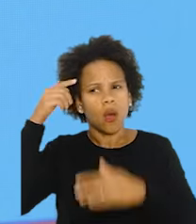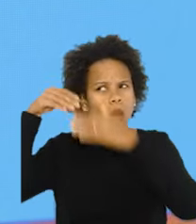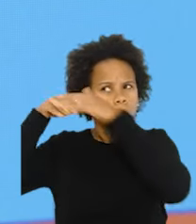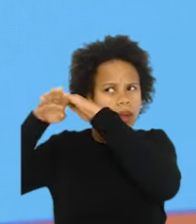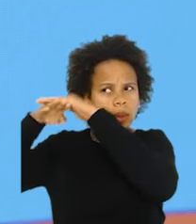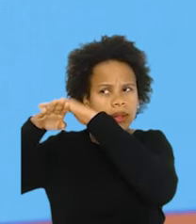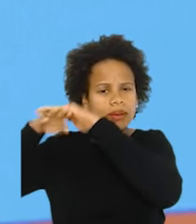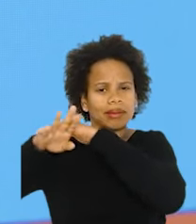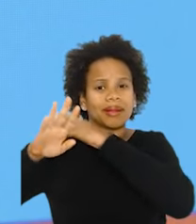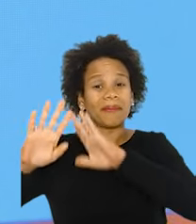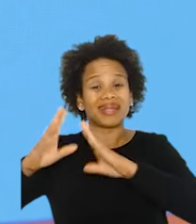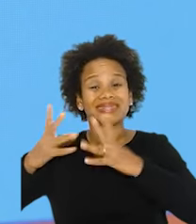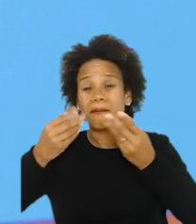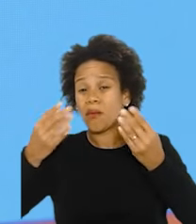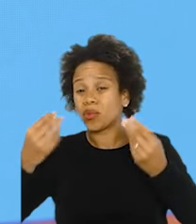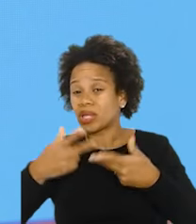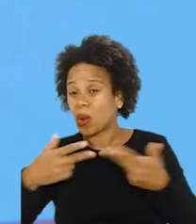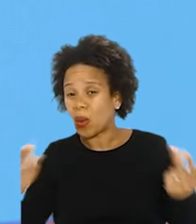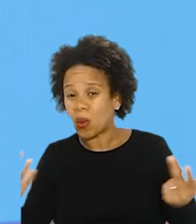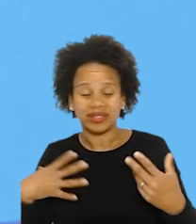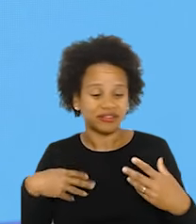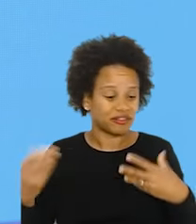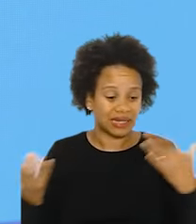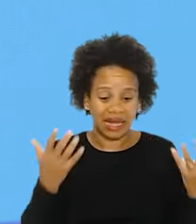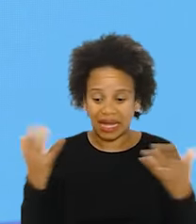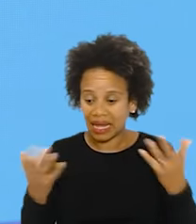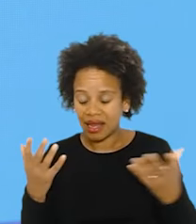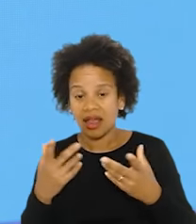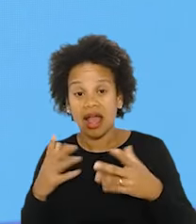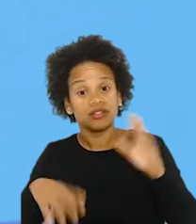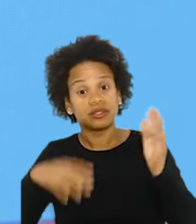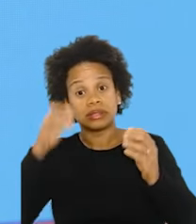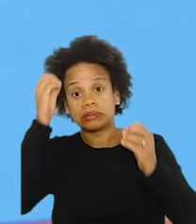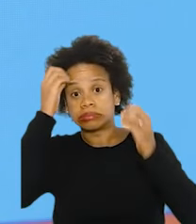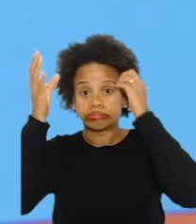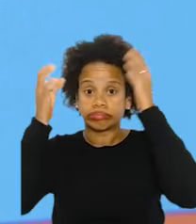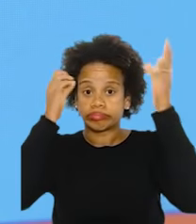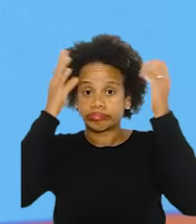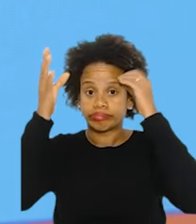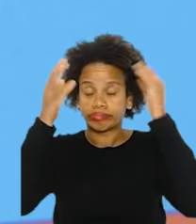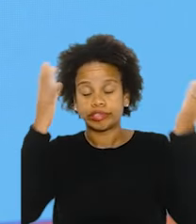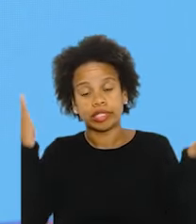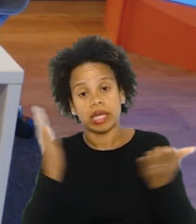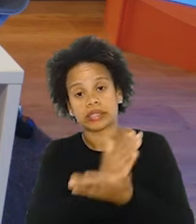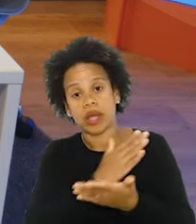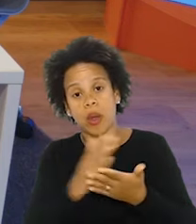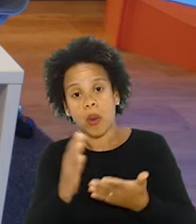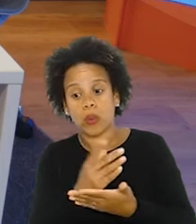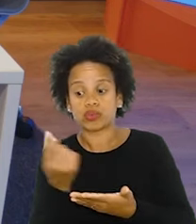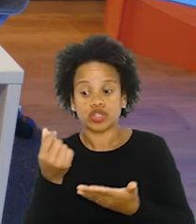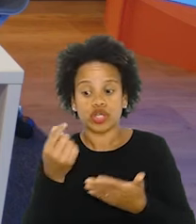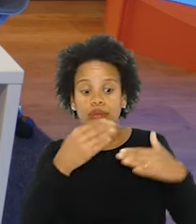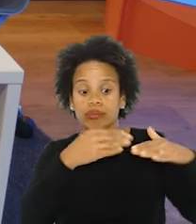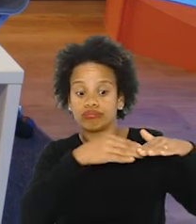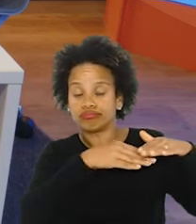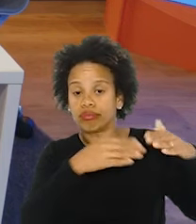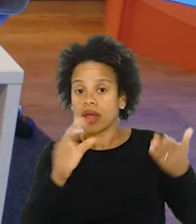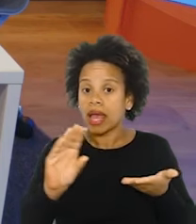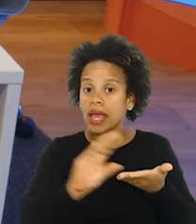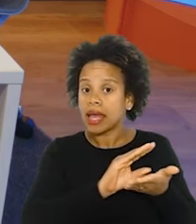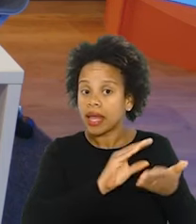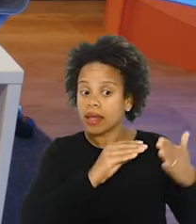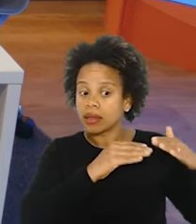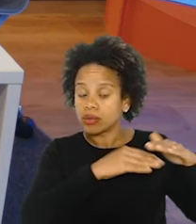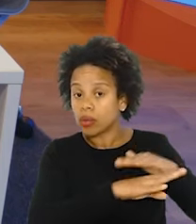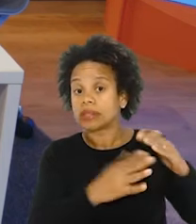vida é tanta coisa que passa é fila é tanta correria que às vezes a gente acaba esquecendo de alguma entrada de algum valor então